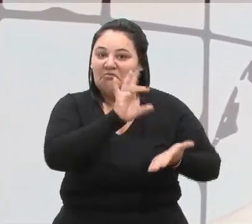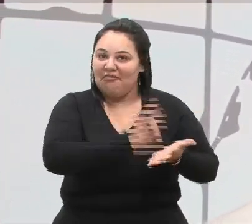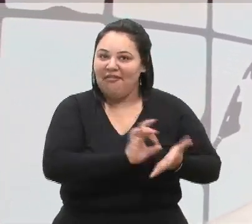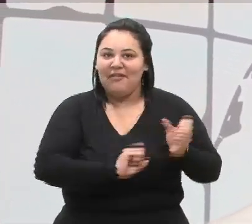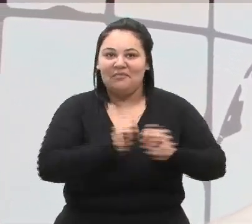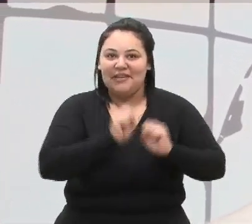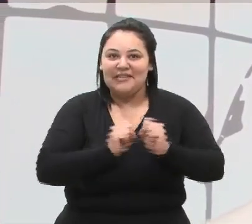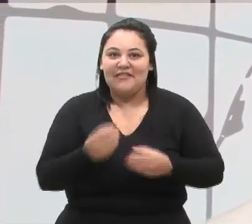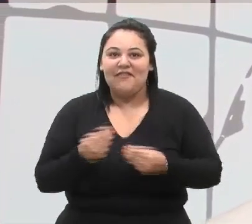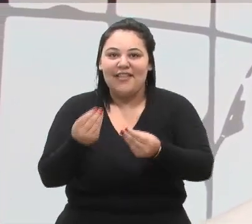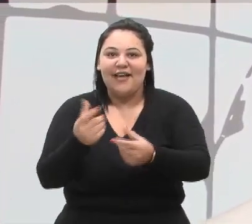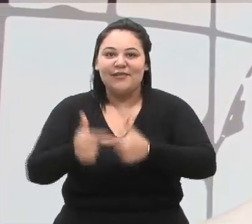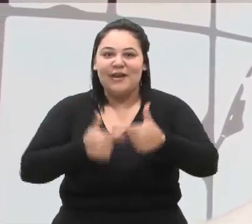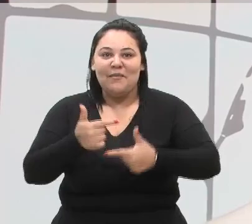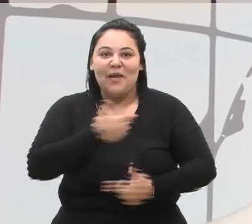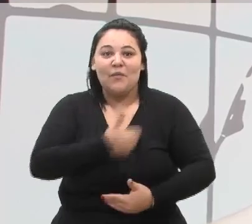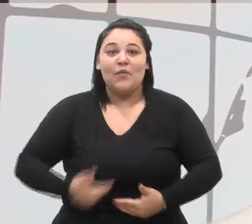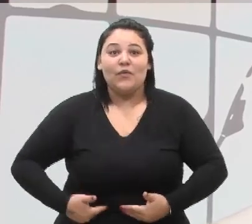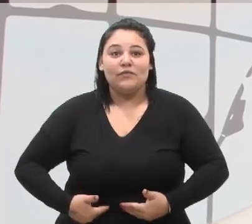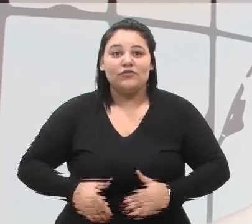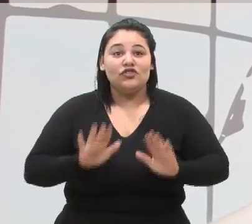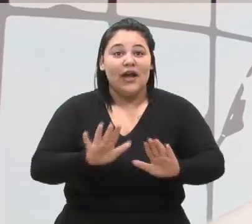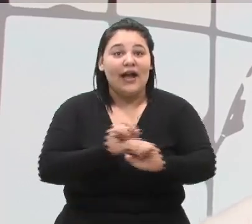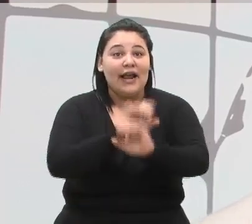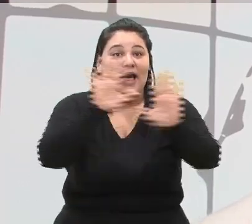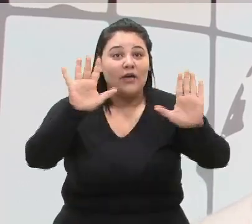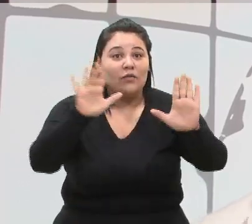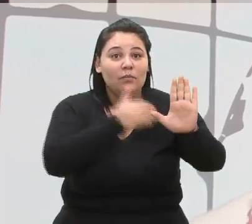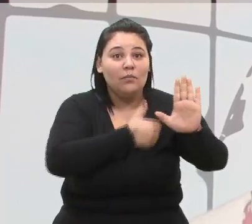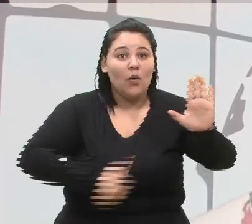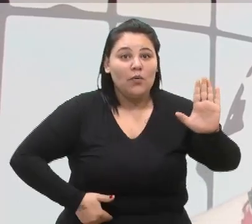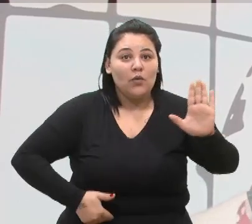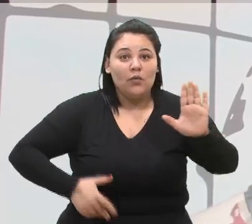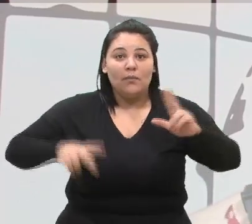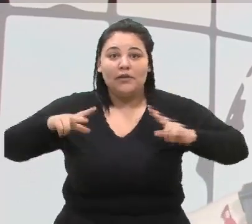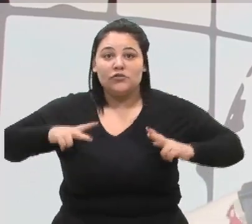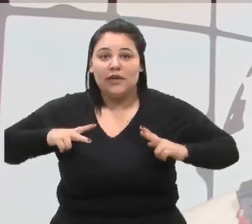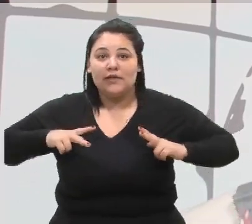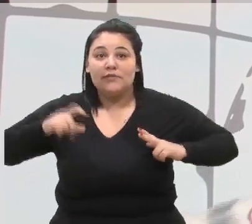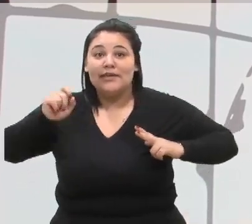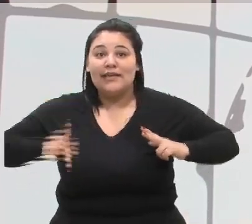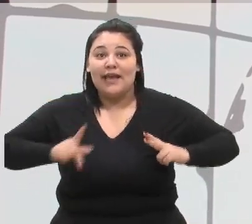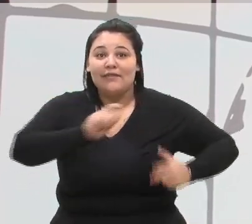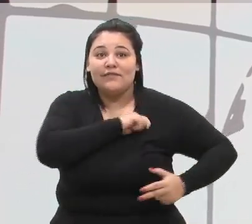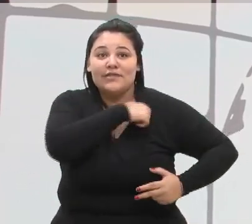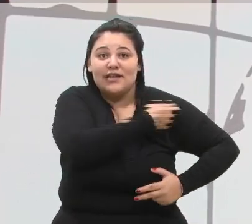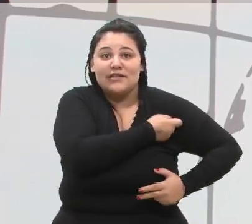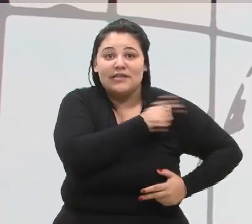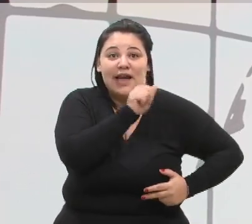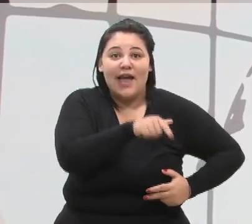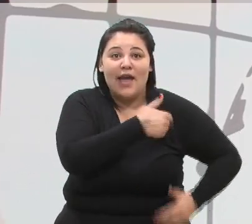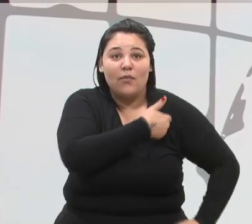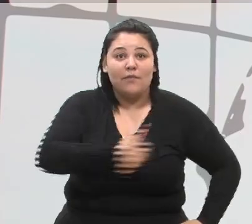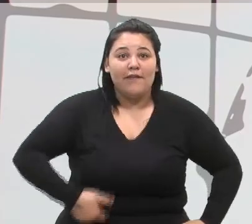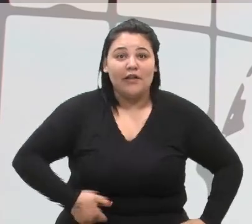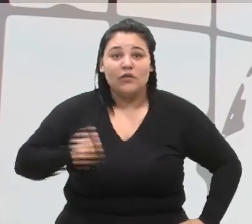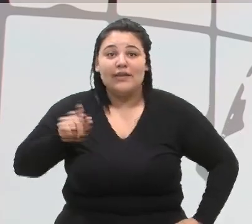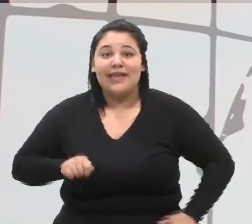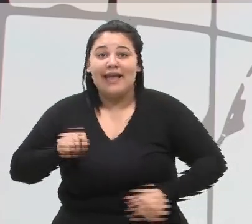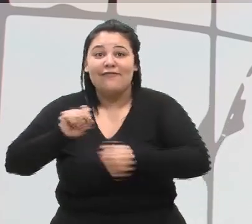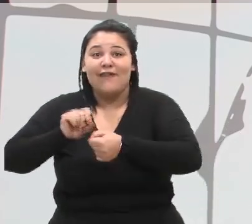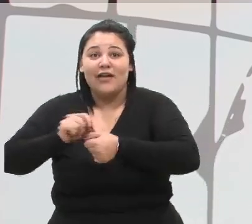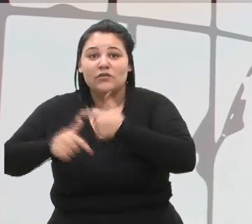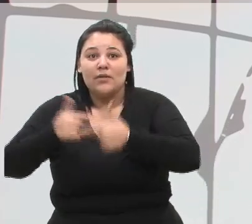serviço público, vou deixar bem claro, público-privado. Quem fiscaliza é o público e quem executa é o